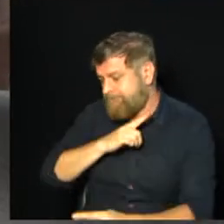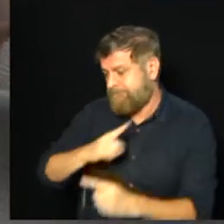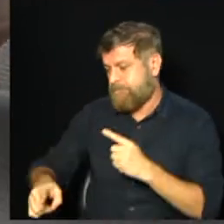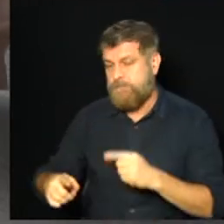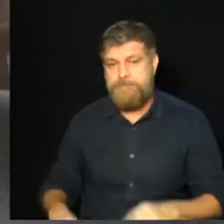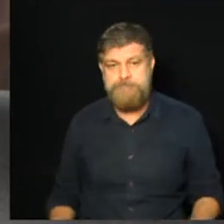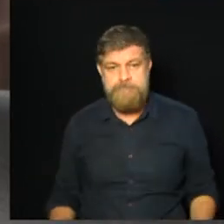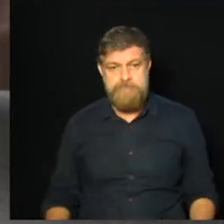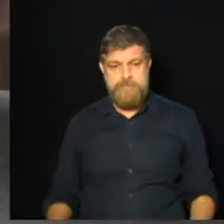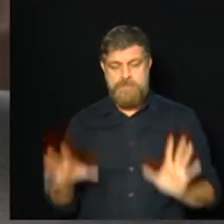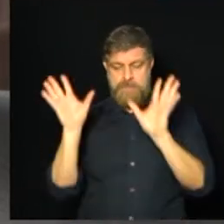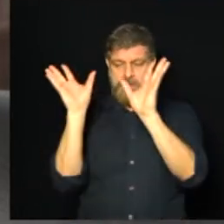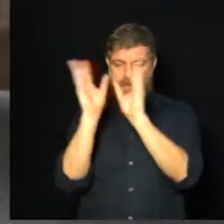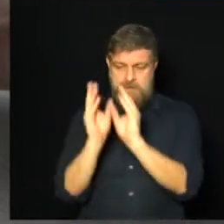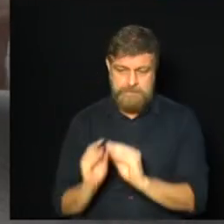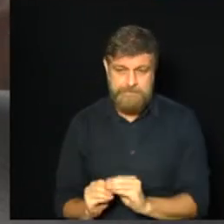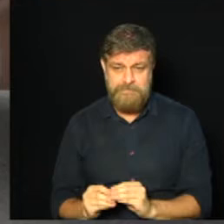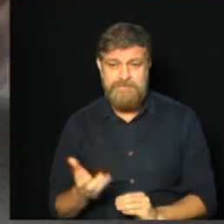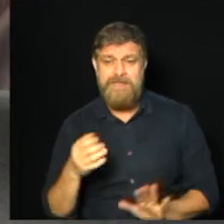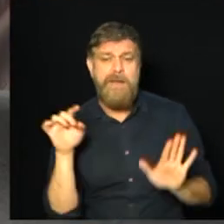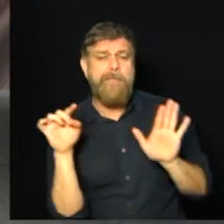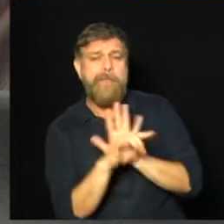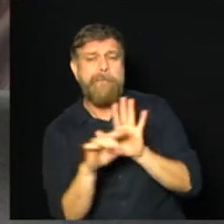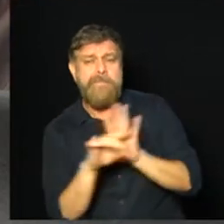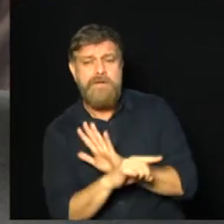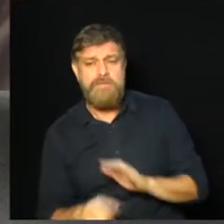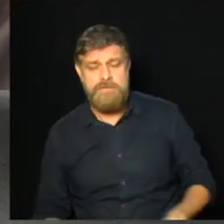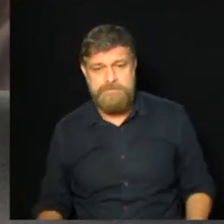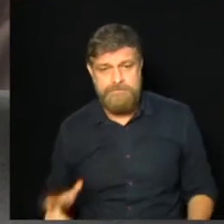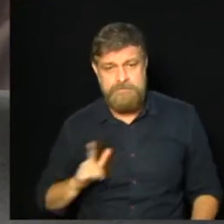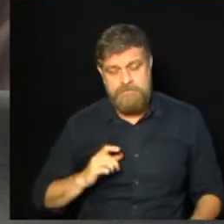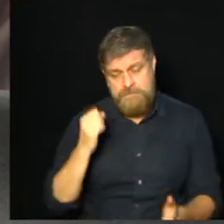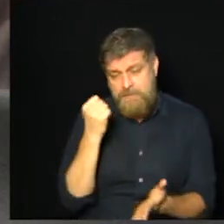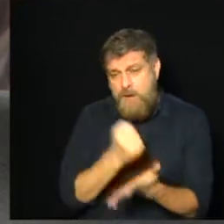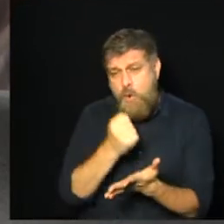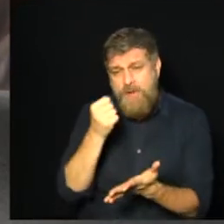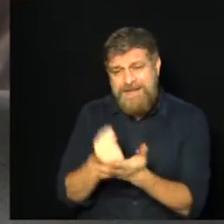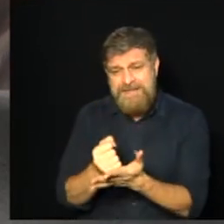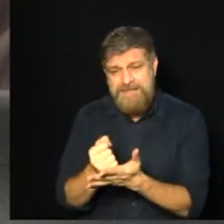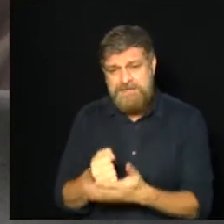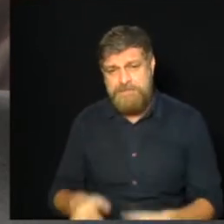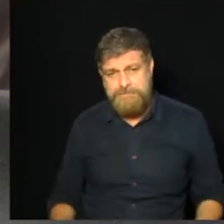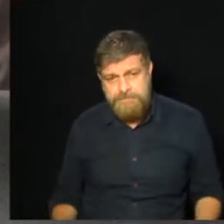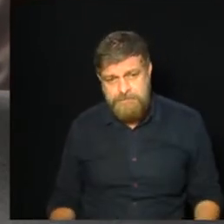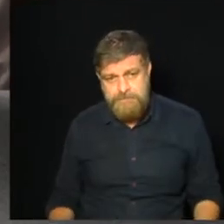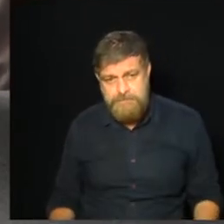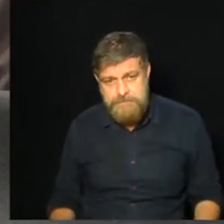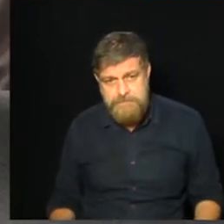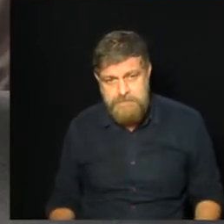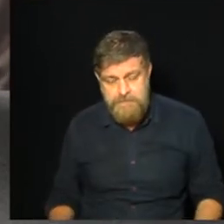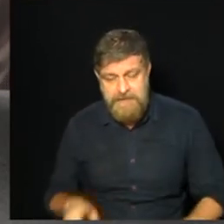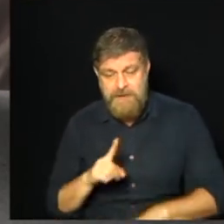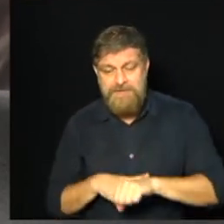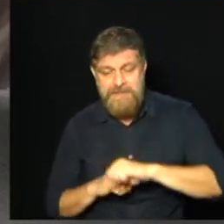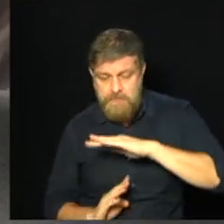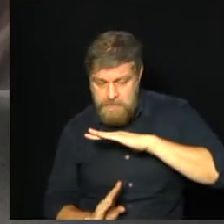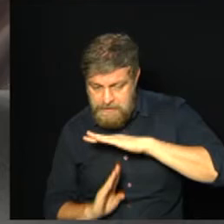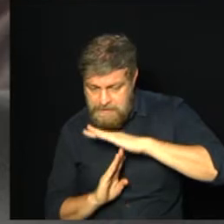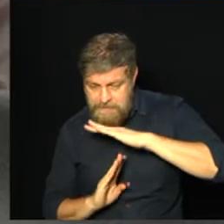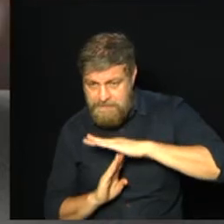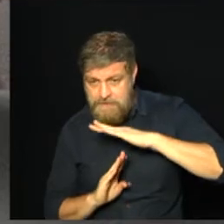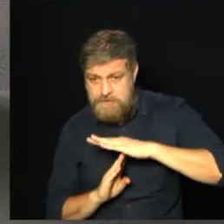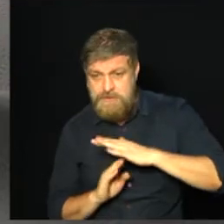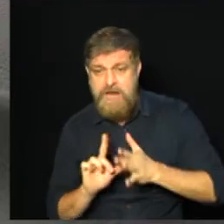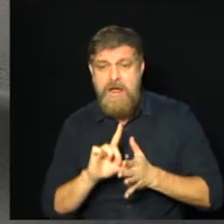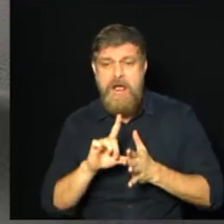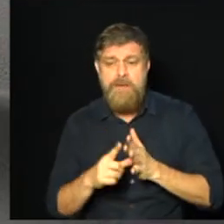Enfim, só queria mais uma pergunta. Essa contratação, nesse formato, é transitório. Ao final